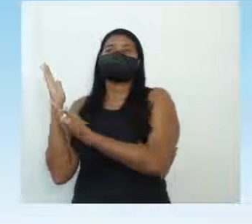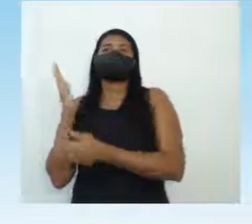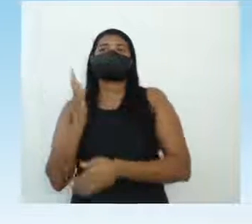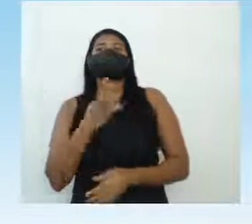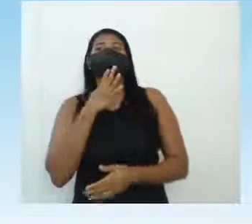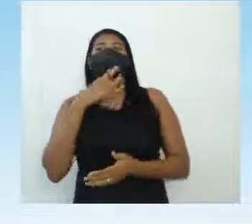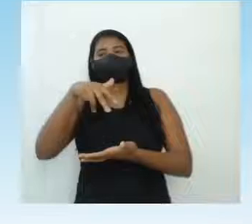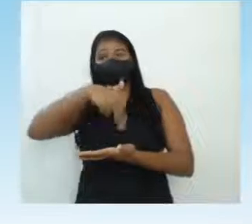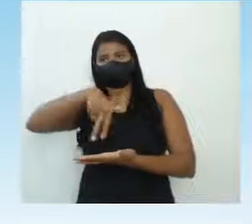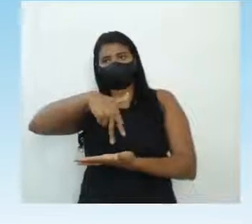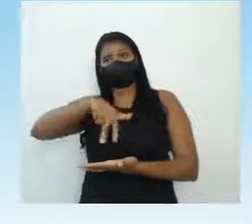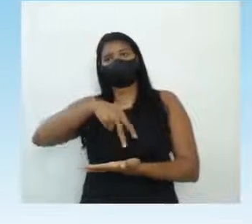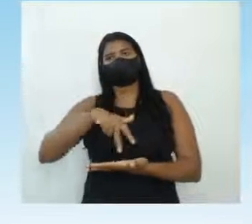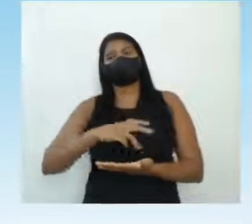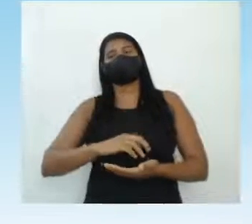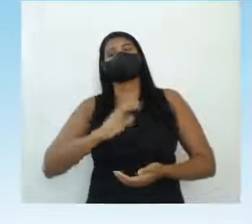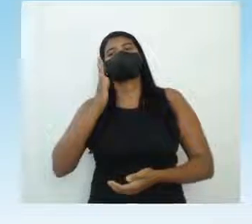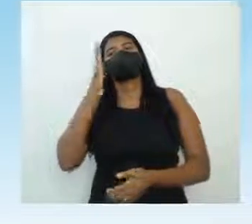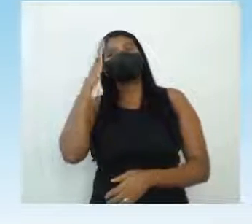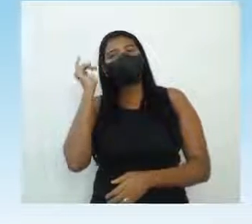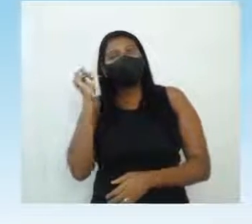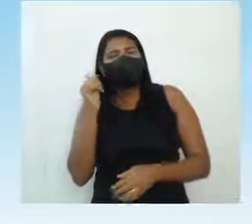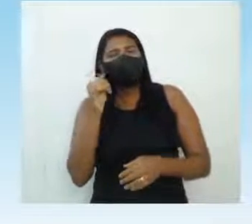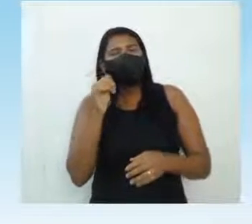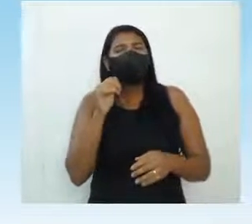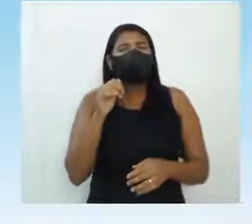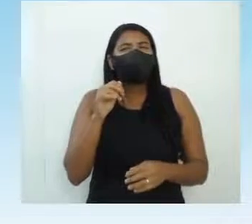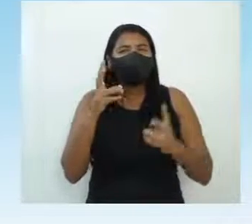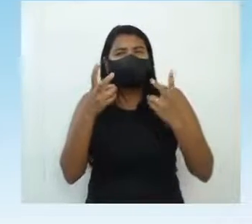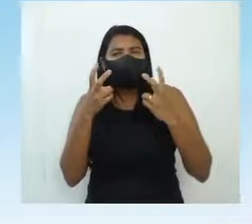Quem dança break certamente vai identificar que ele é